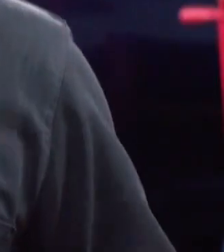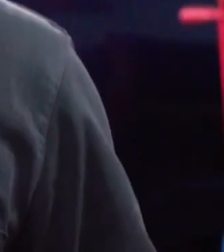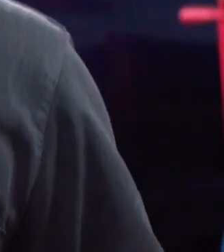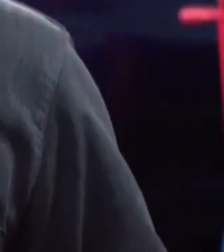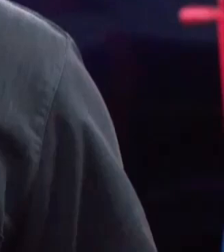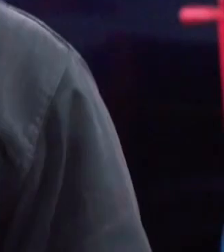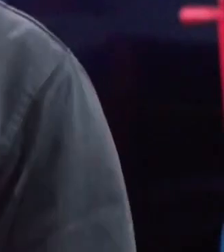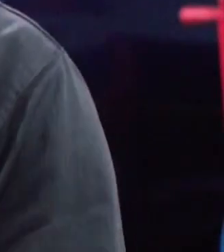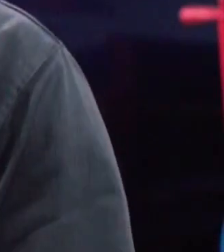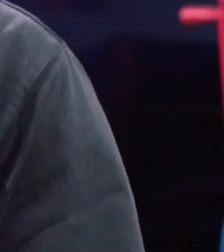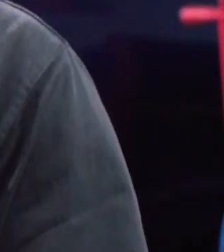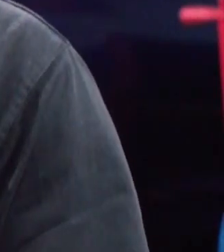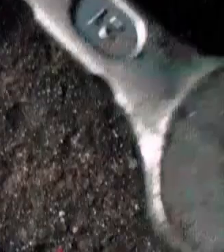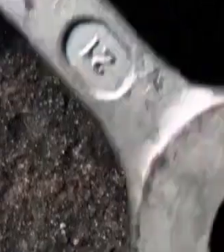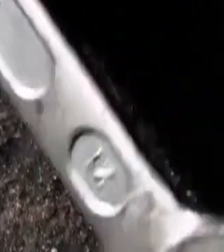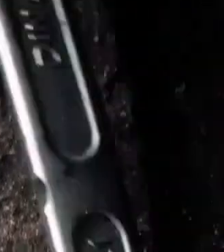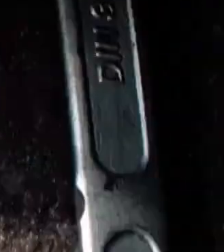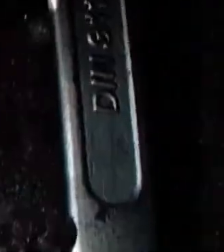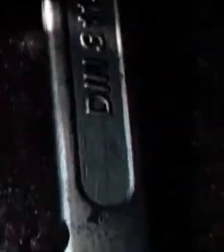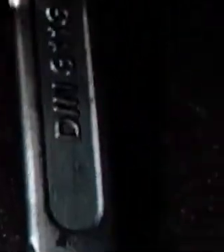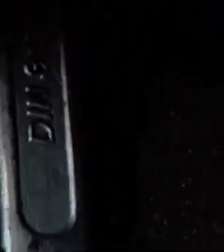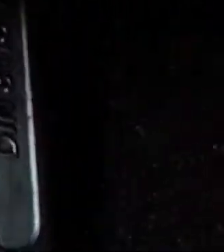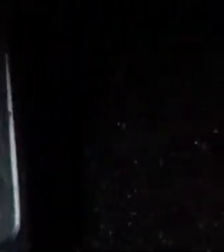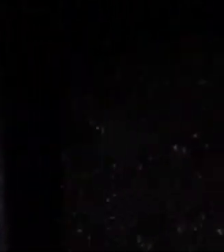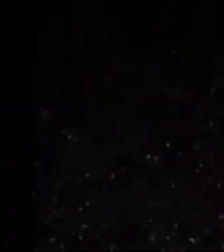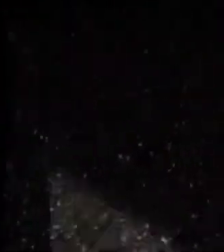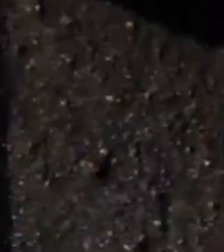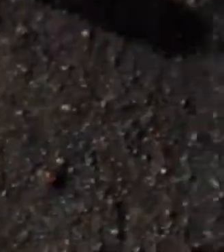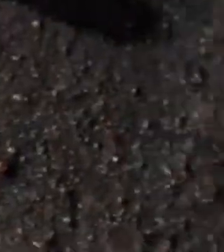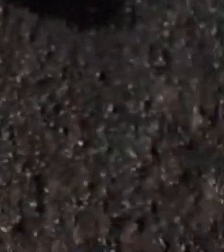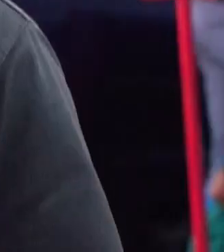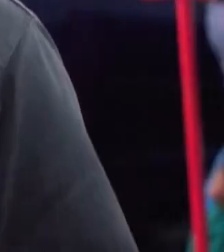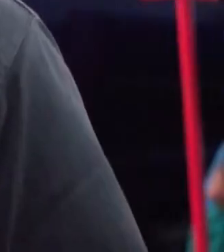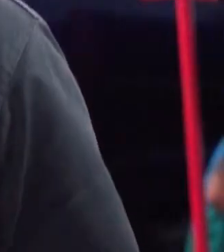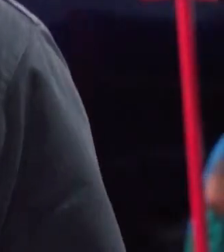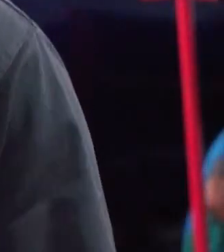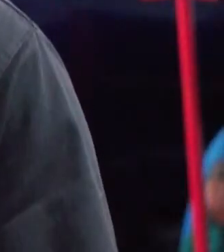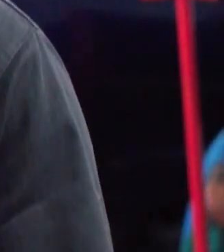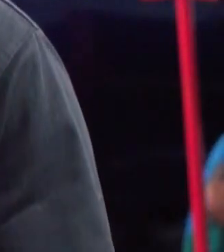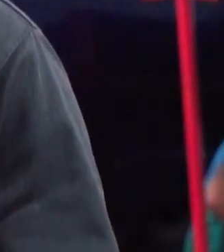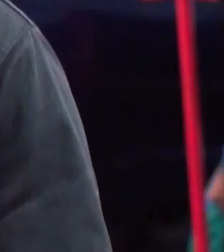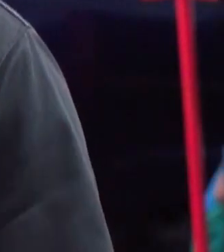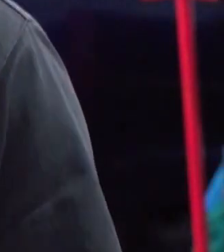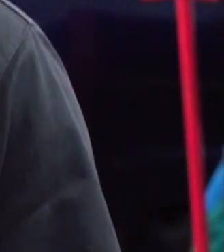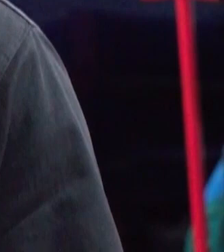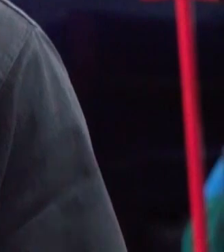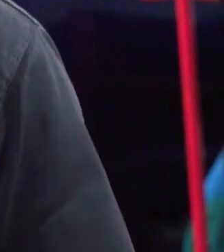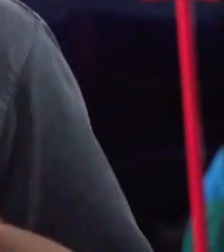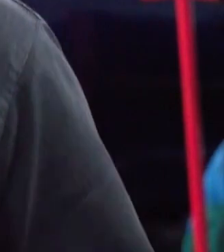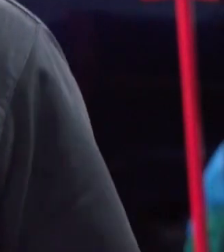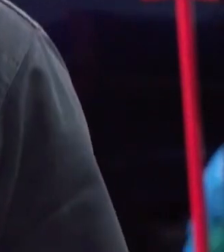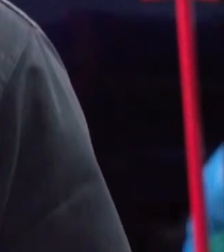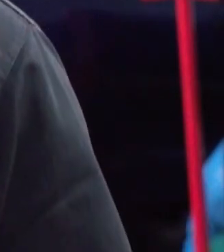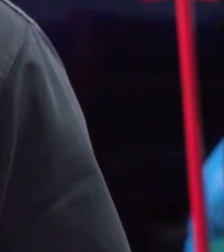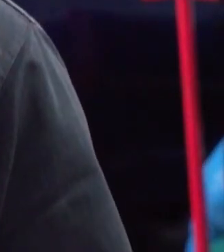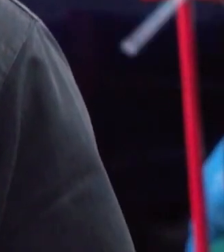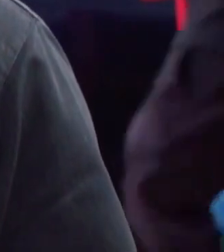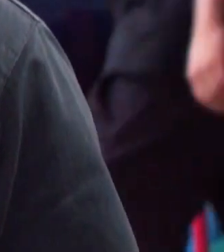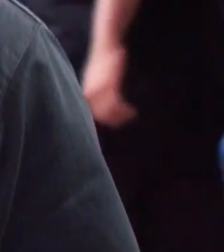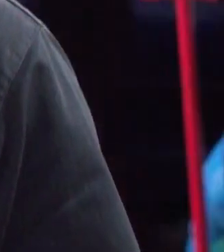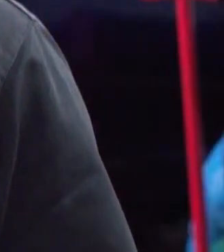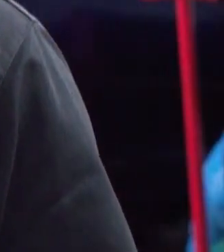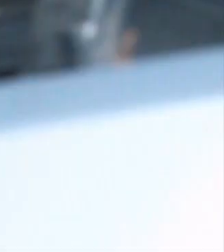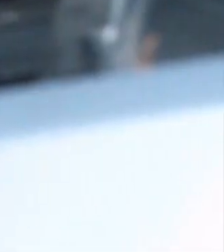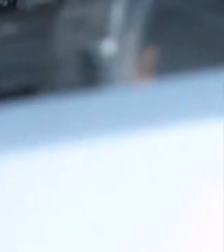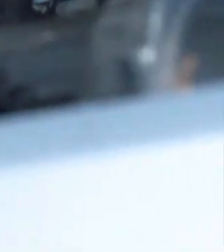pegar todas as ferramentas, pegar peças de carro e lavar. Quando eu vim pra cá, foi no intuito de crescer, de querer crescer na vida,